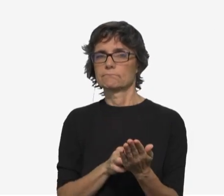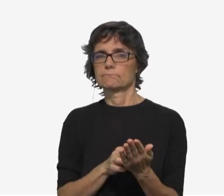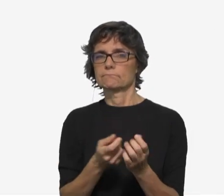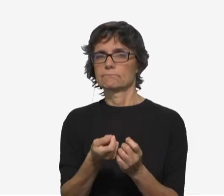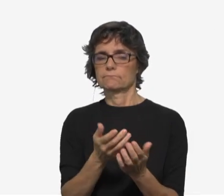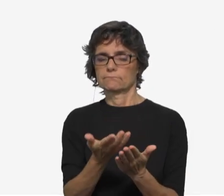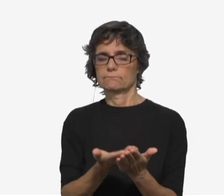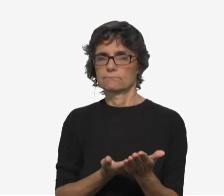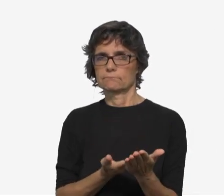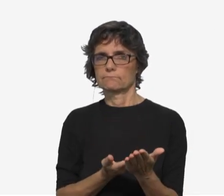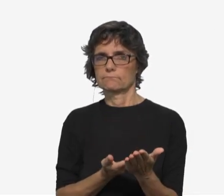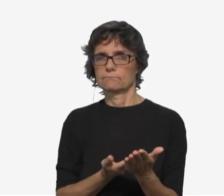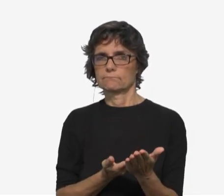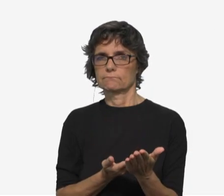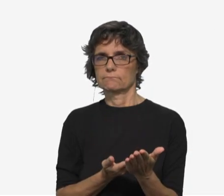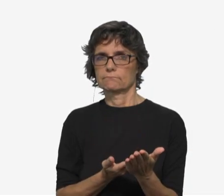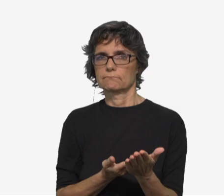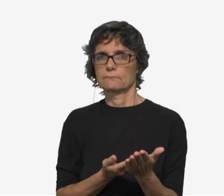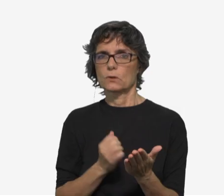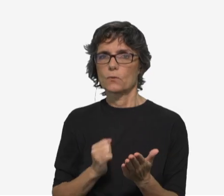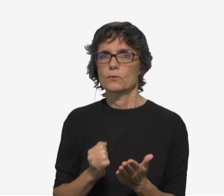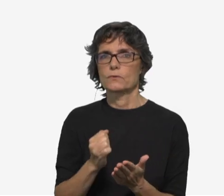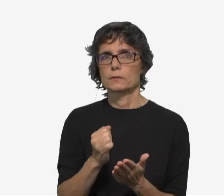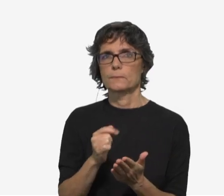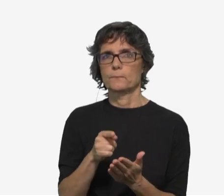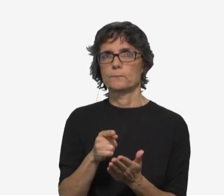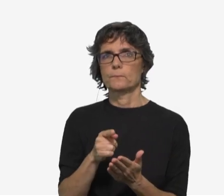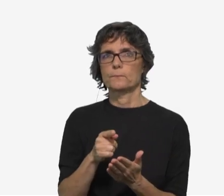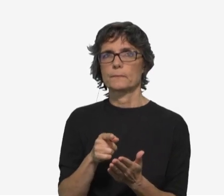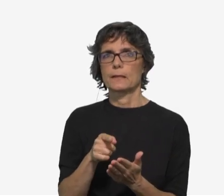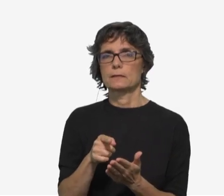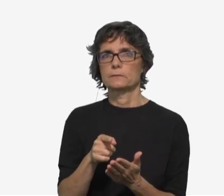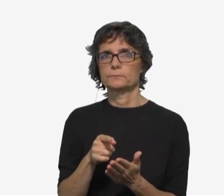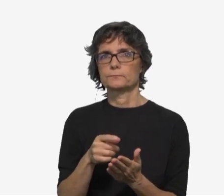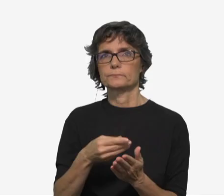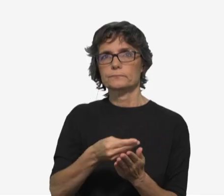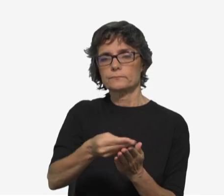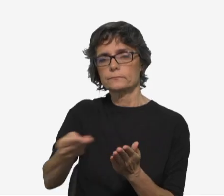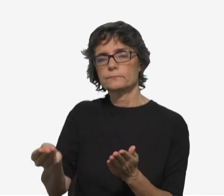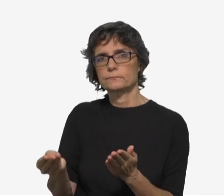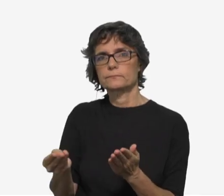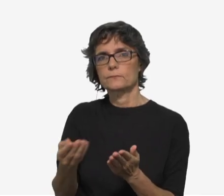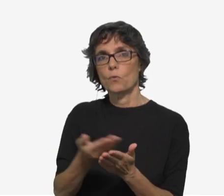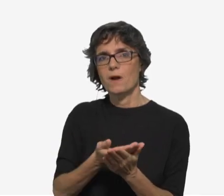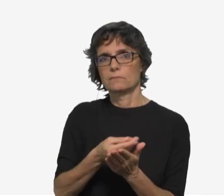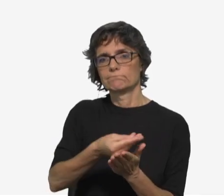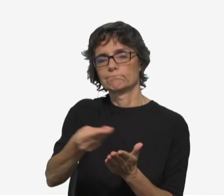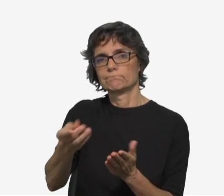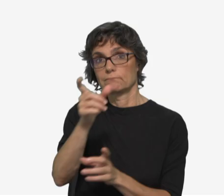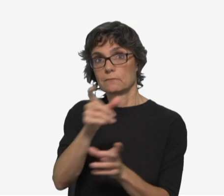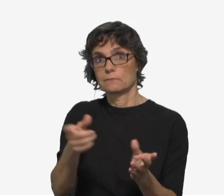também. O profeta Eliseu que manda distribuir estes pães pelas pessoas que ali